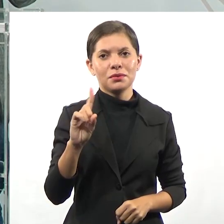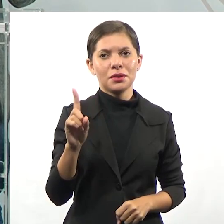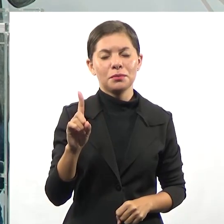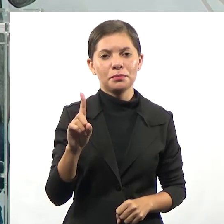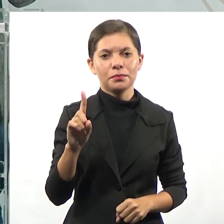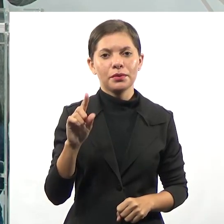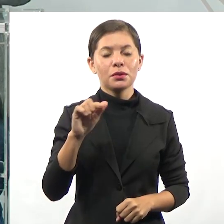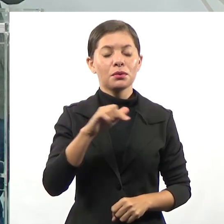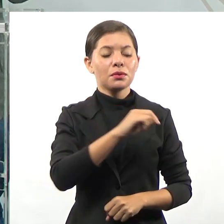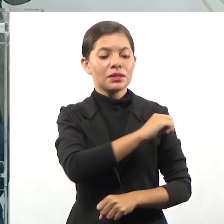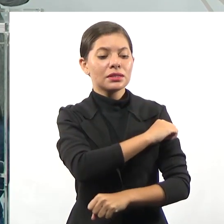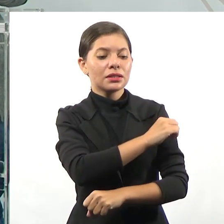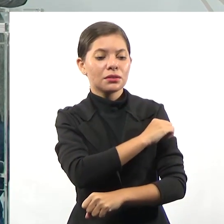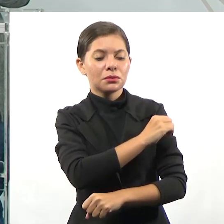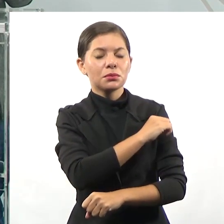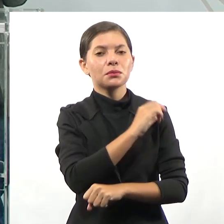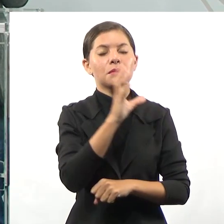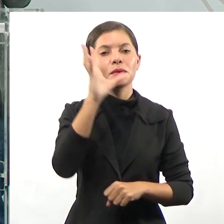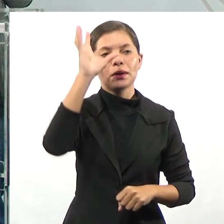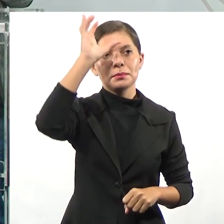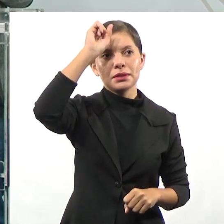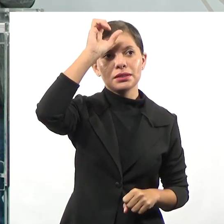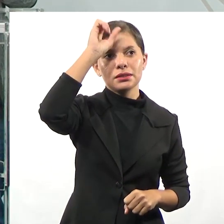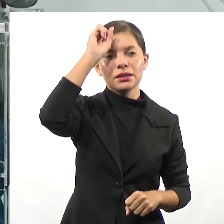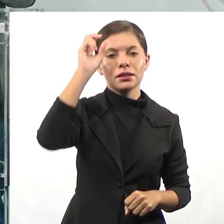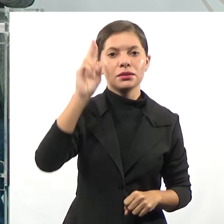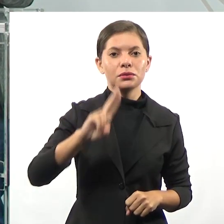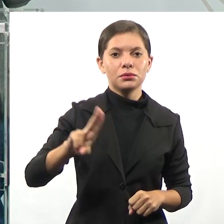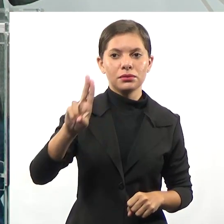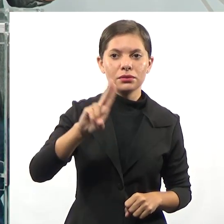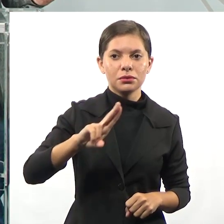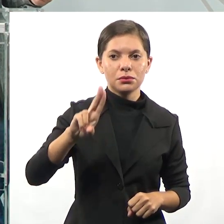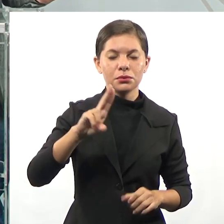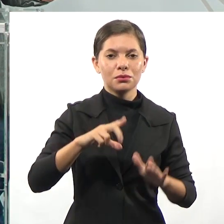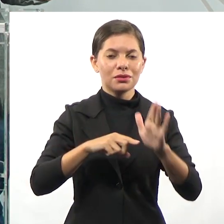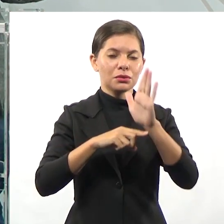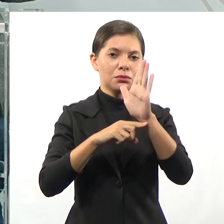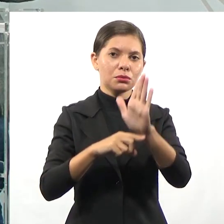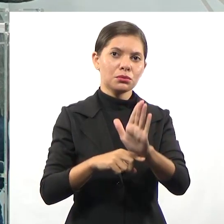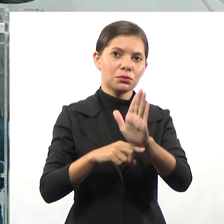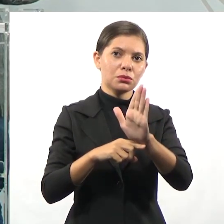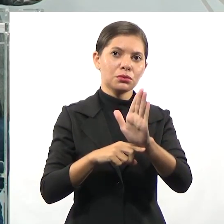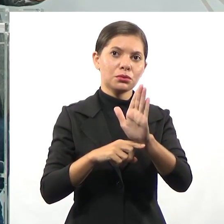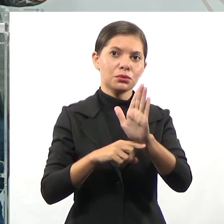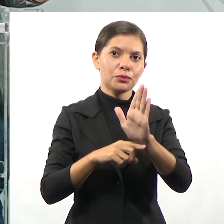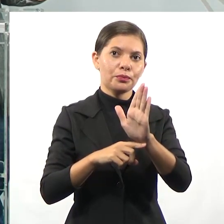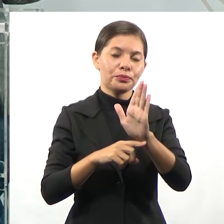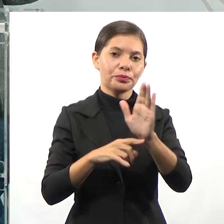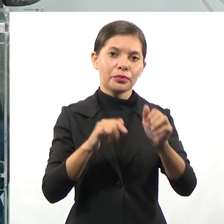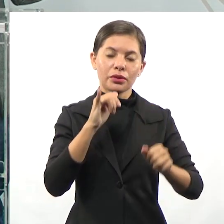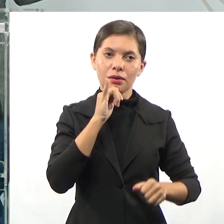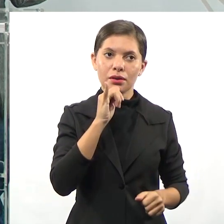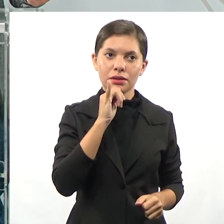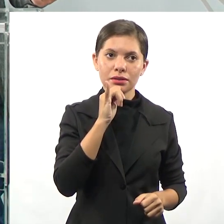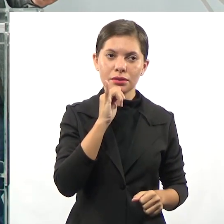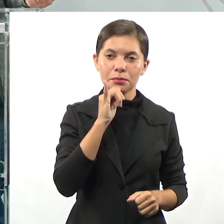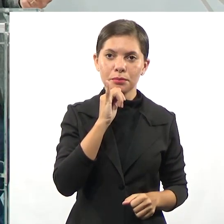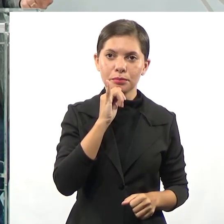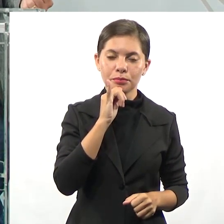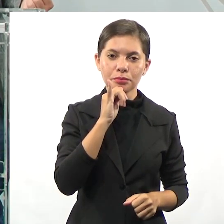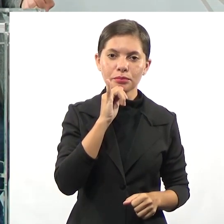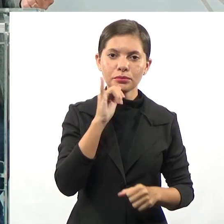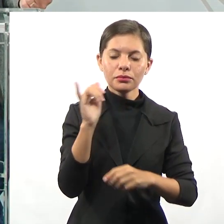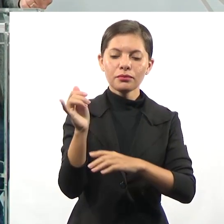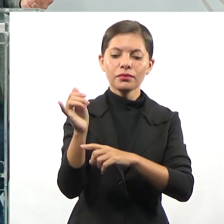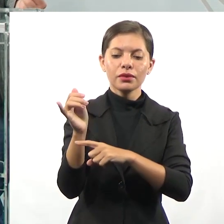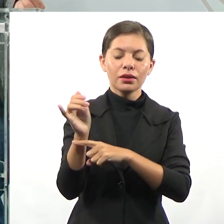exemplo, vídeo ao invés de textos, e eu posso adequar o processo de aprendizagem com base nesses